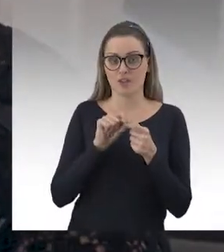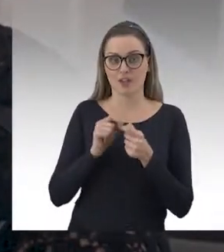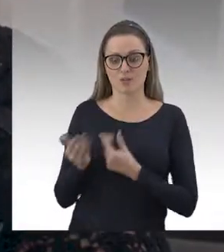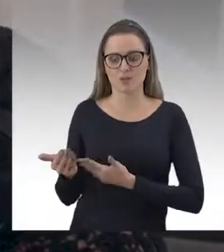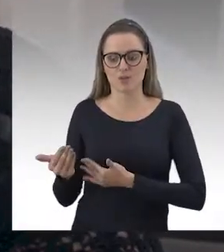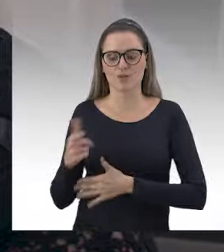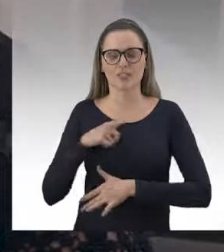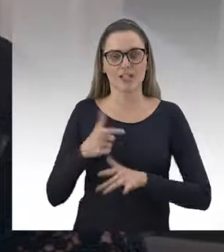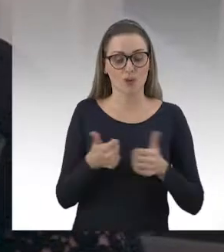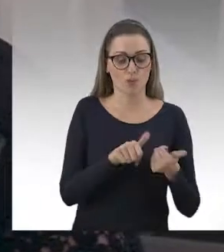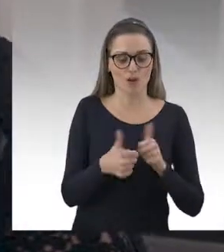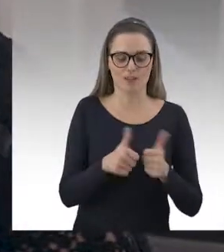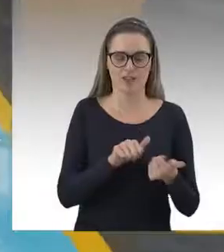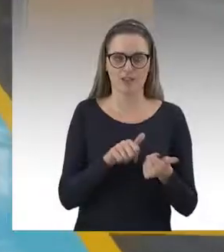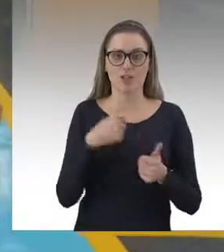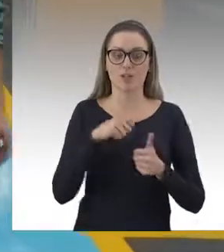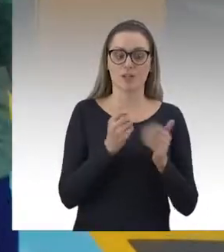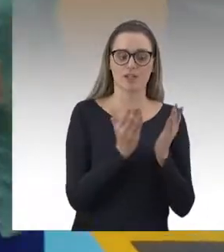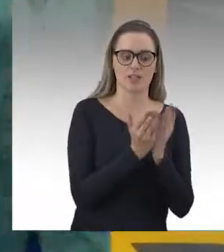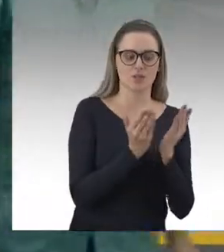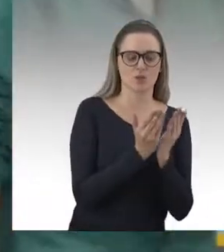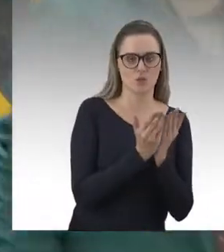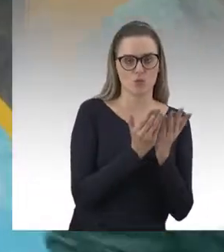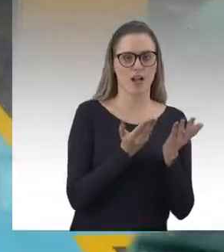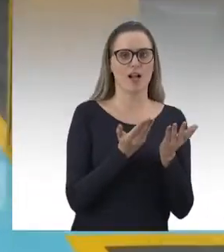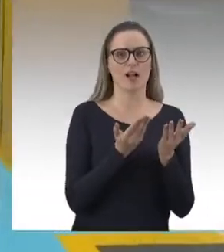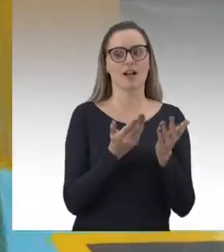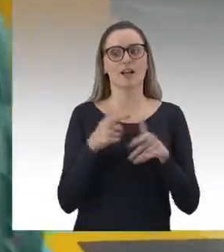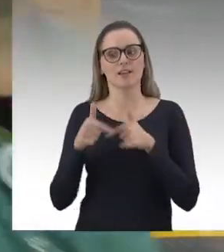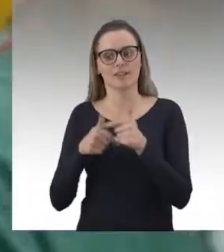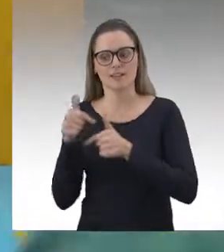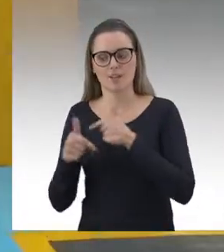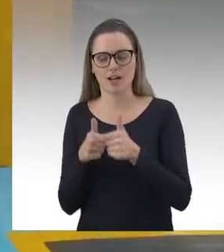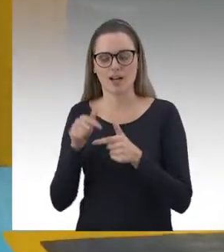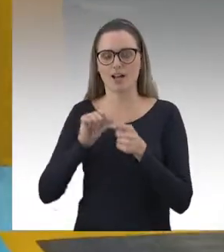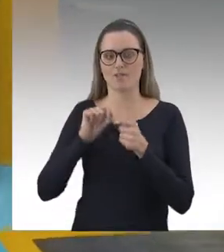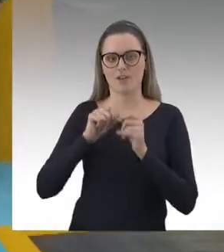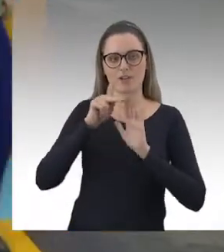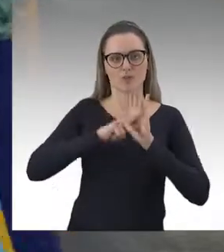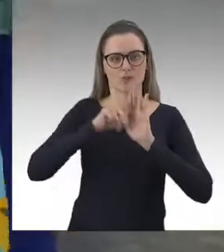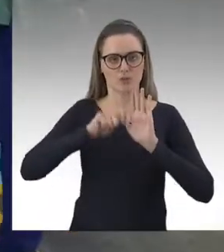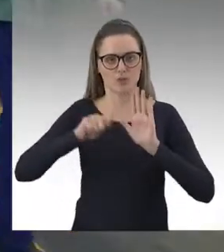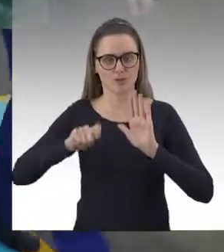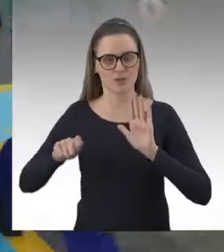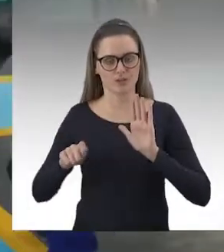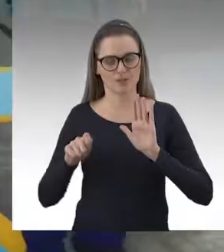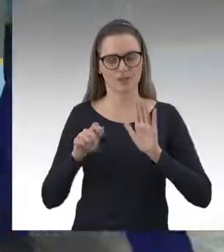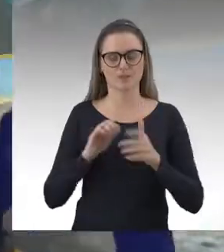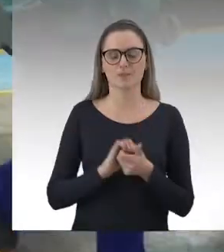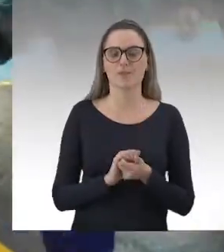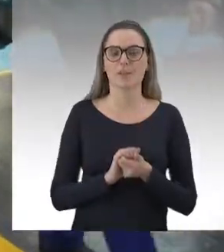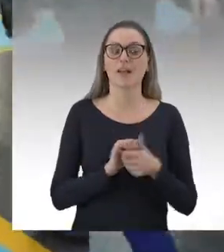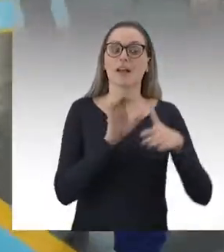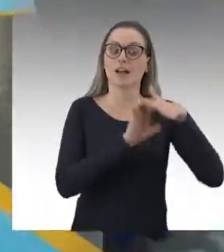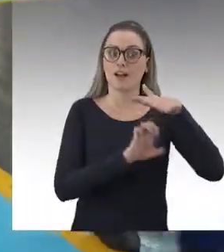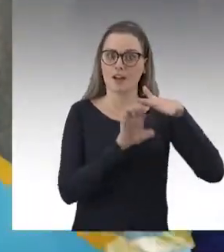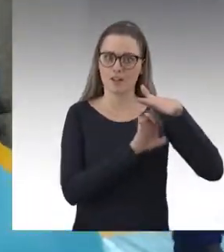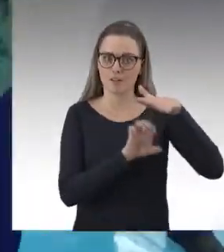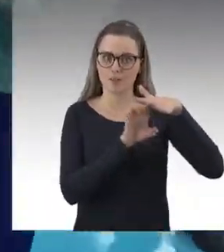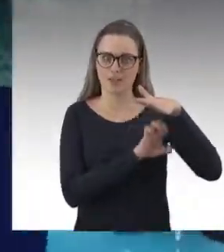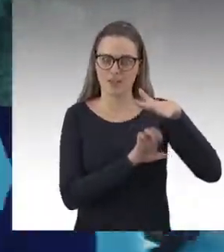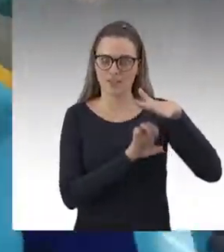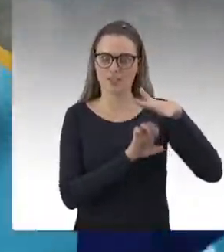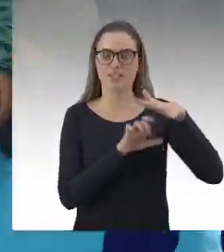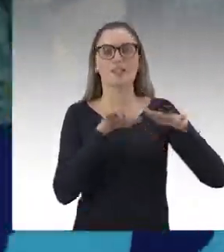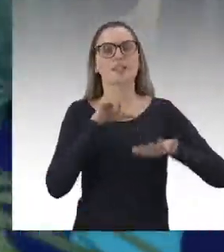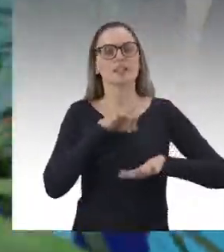o jovem tem que estudar um turno, o outro turno ele faz a aprendizagem profissional, a empresa fica